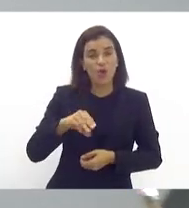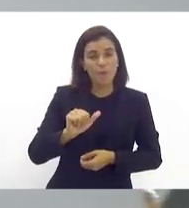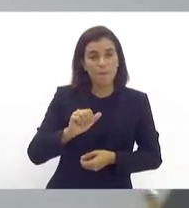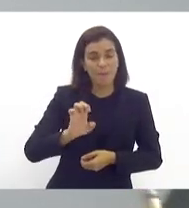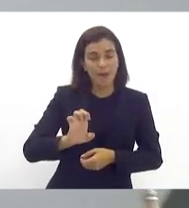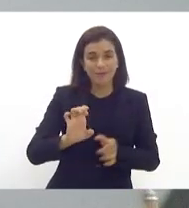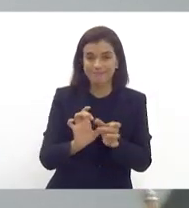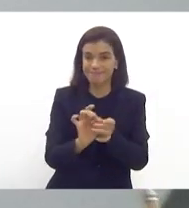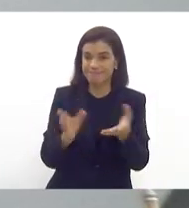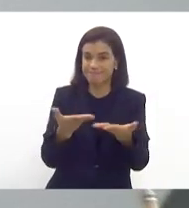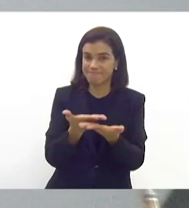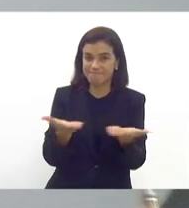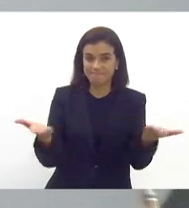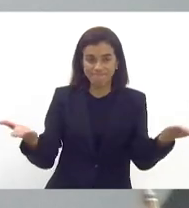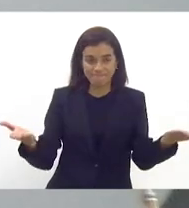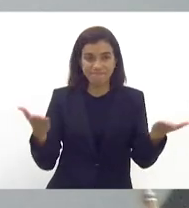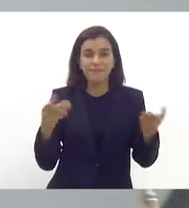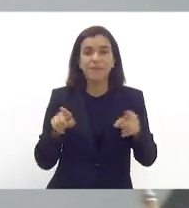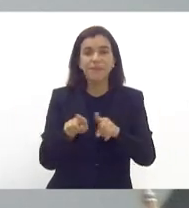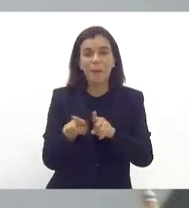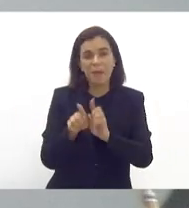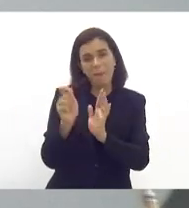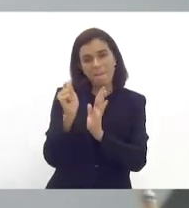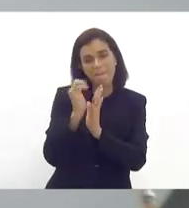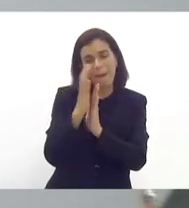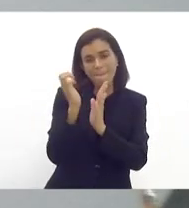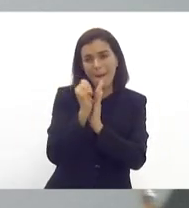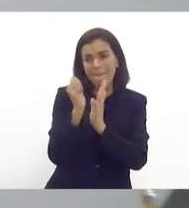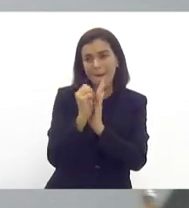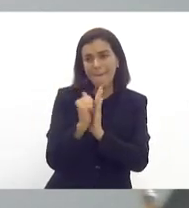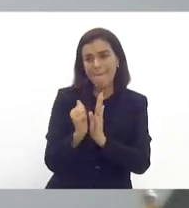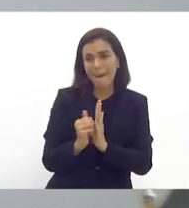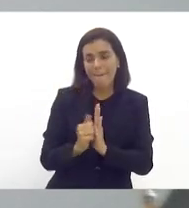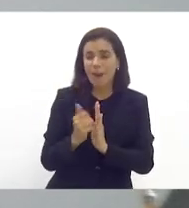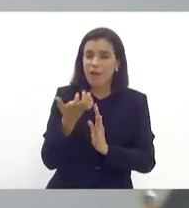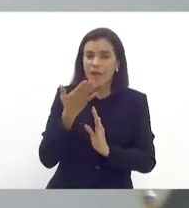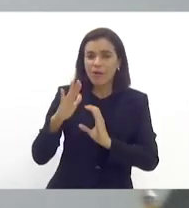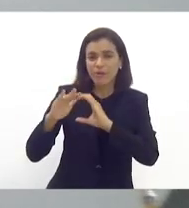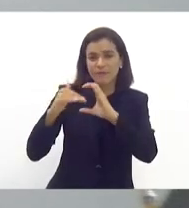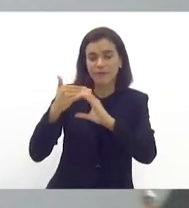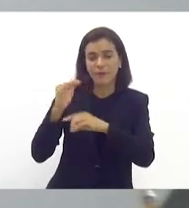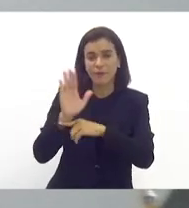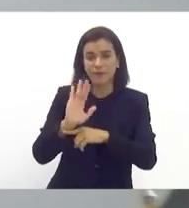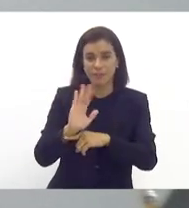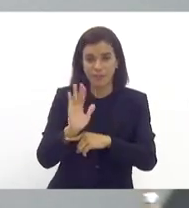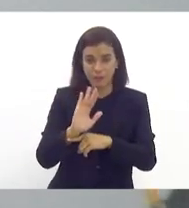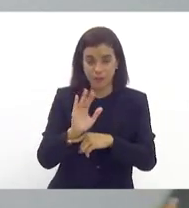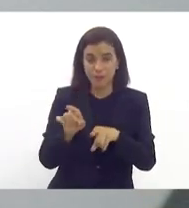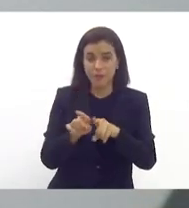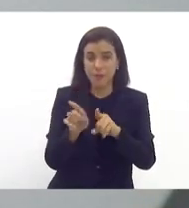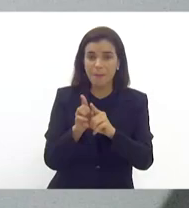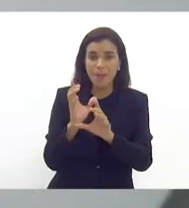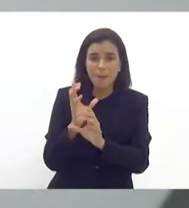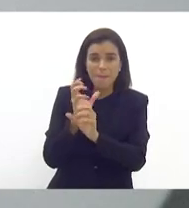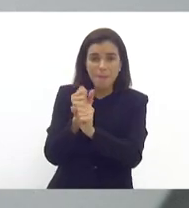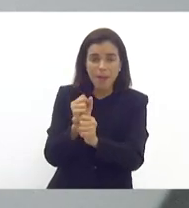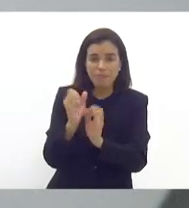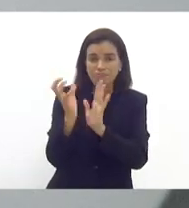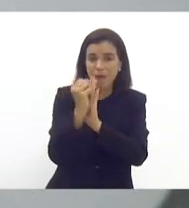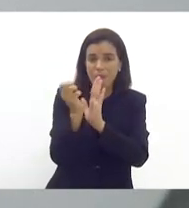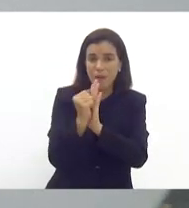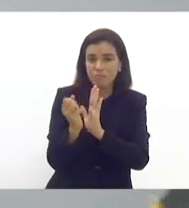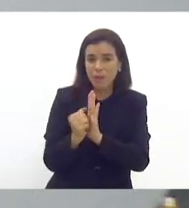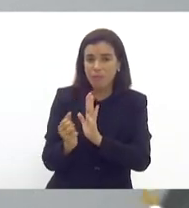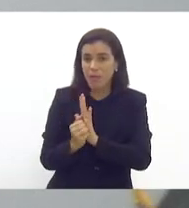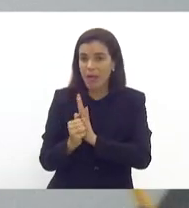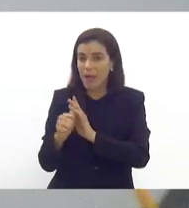debate e vou levar essas demandas essas queixas gostaria do vídeo e Goia desses dados concretos de quem não